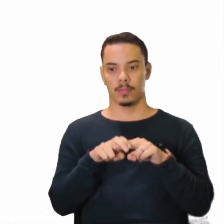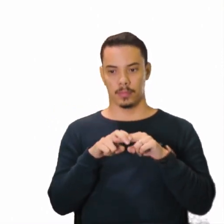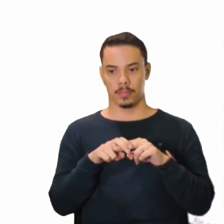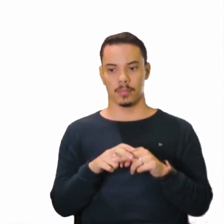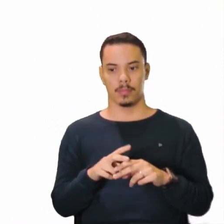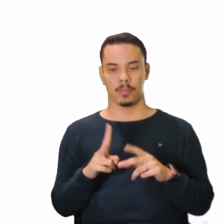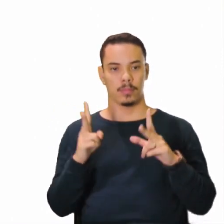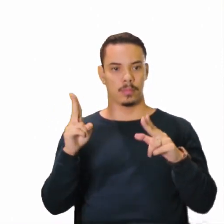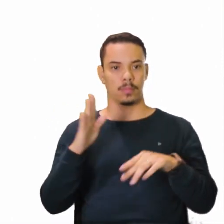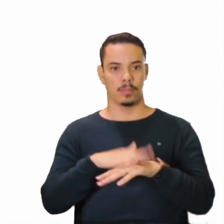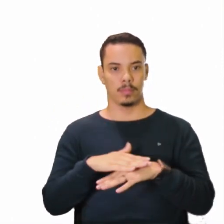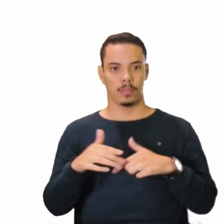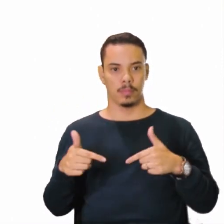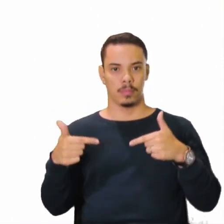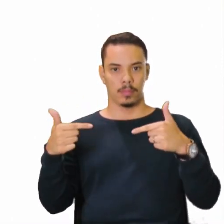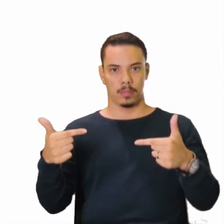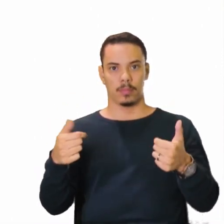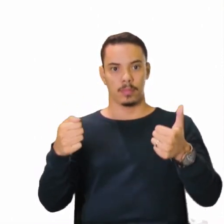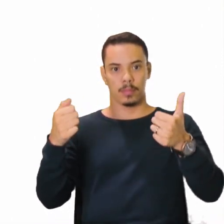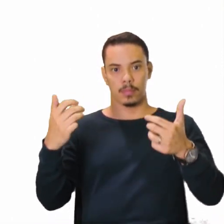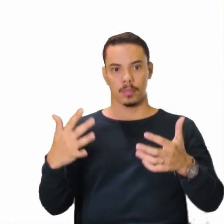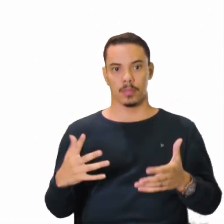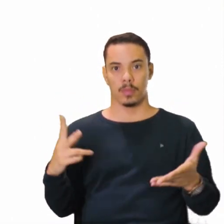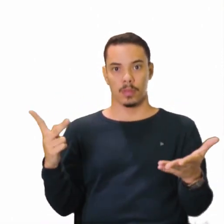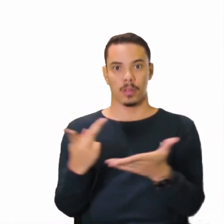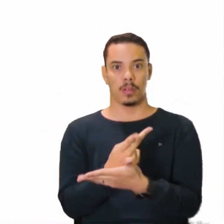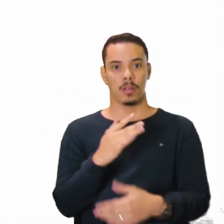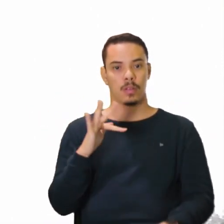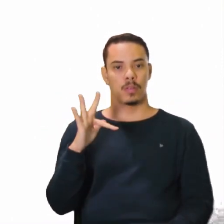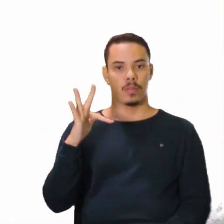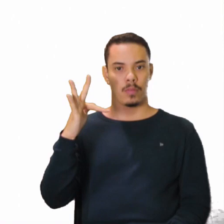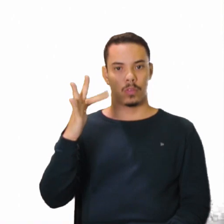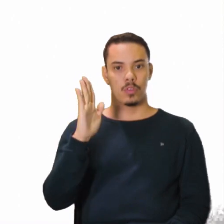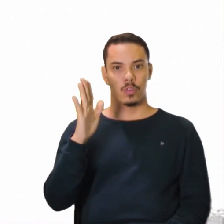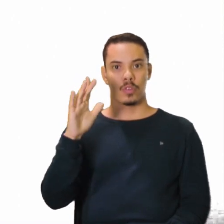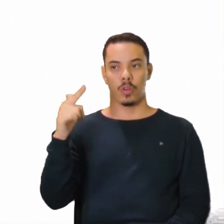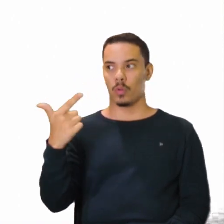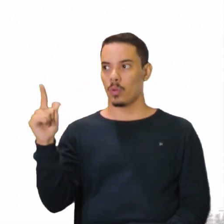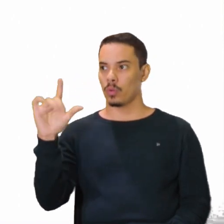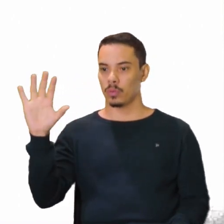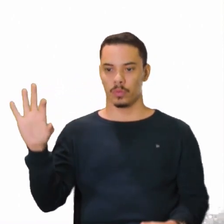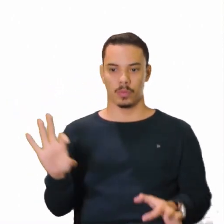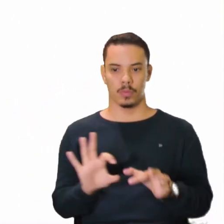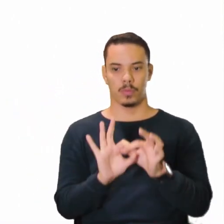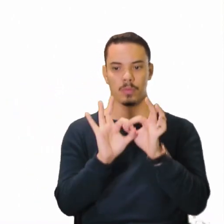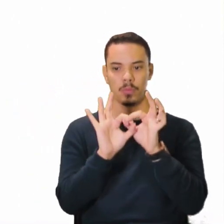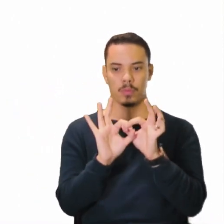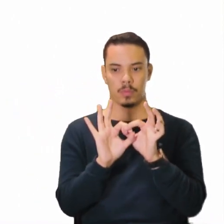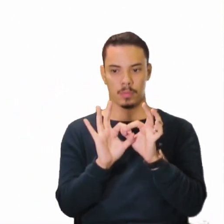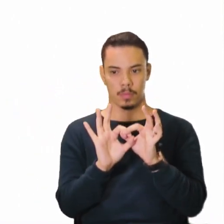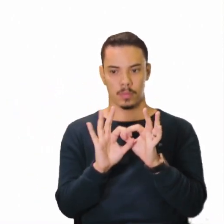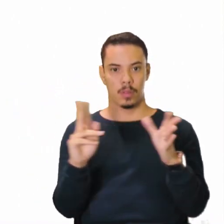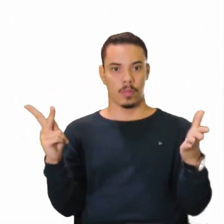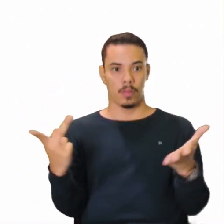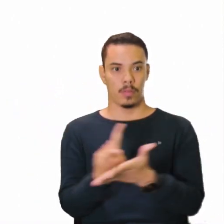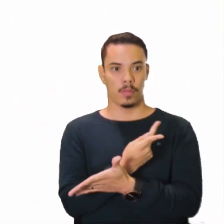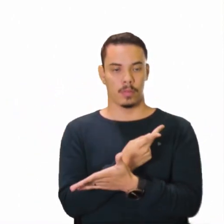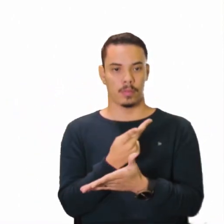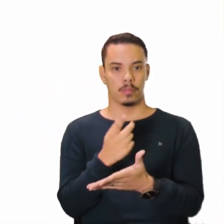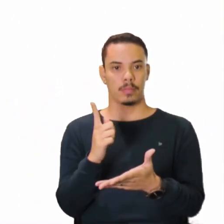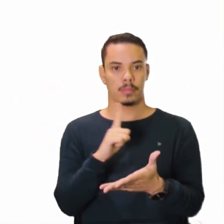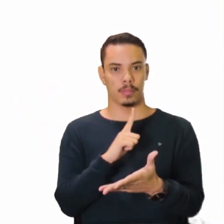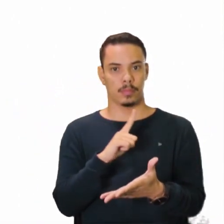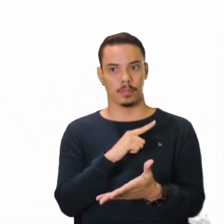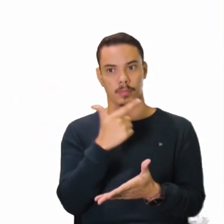a ação exprime um fato futuro condicionado a outro, ou seja, um fato que está ligado